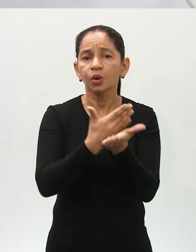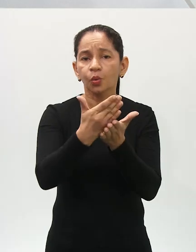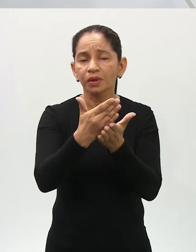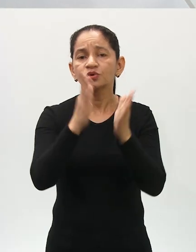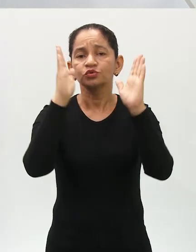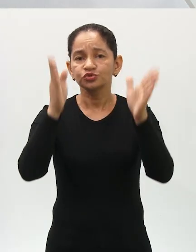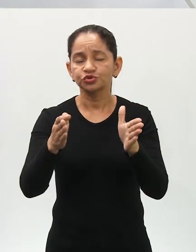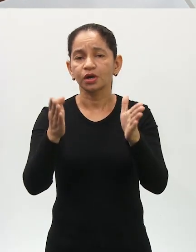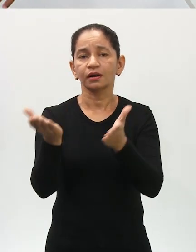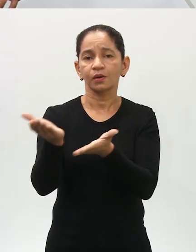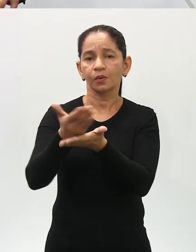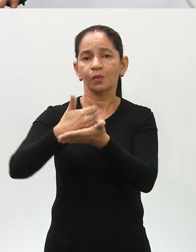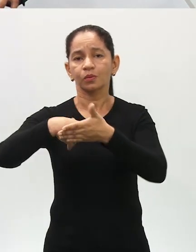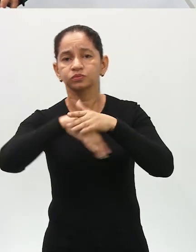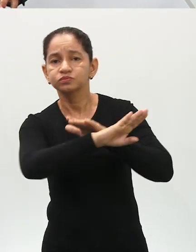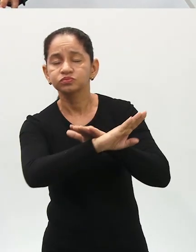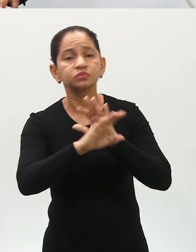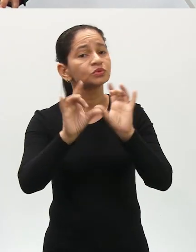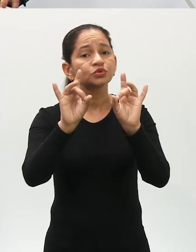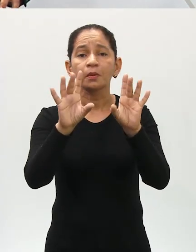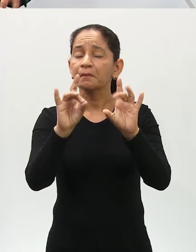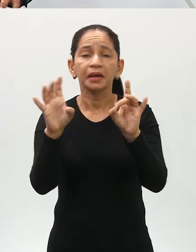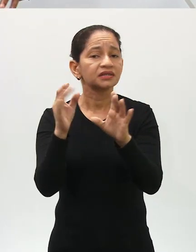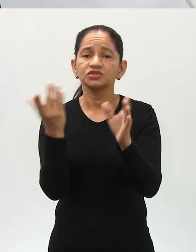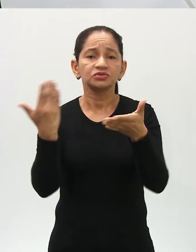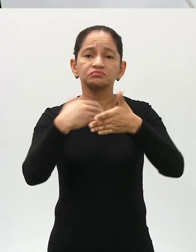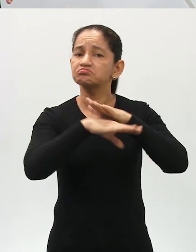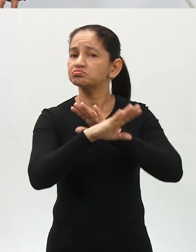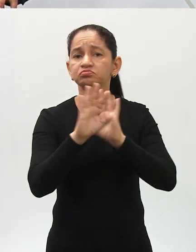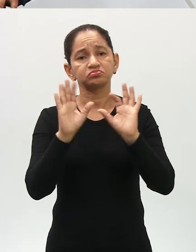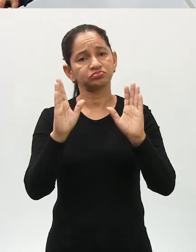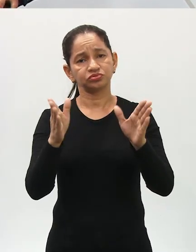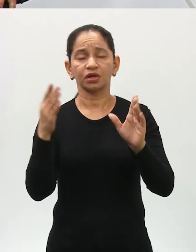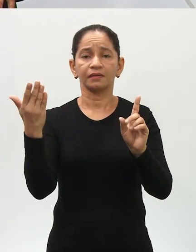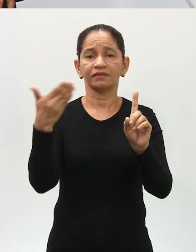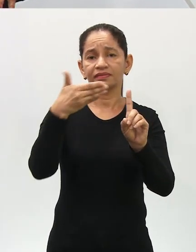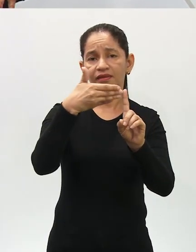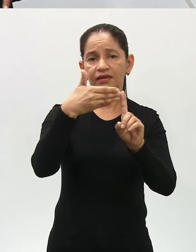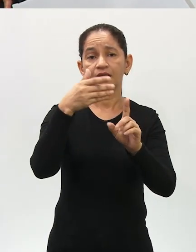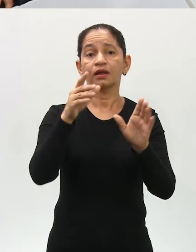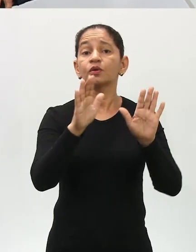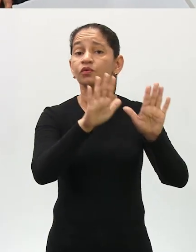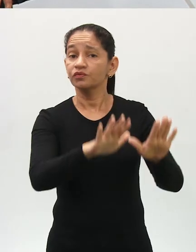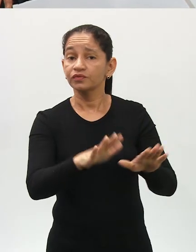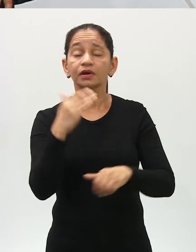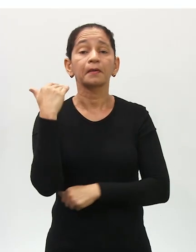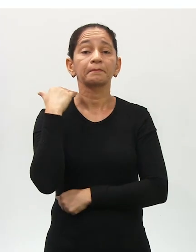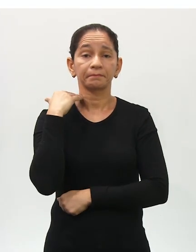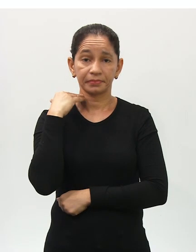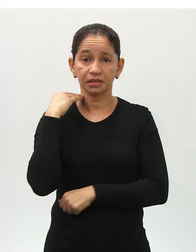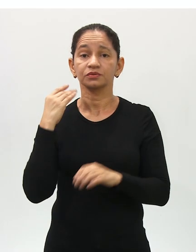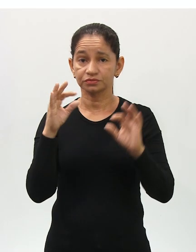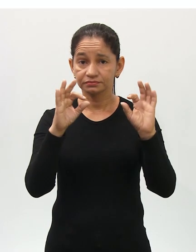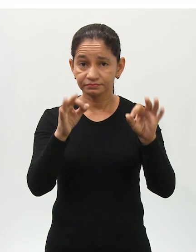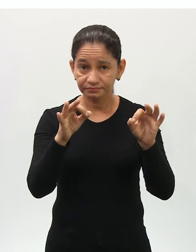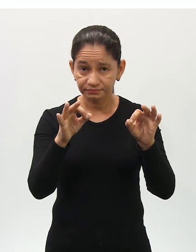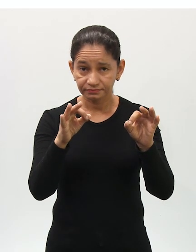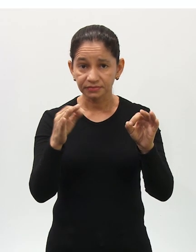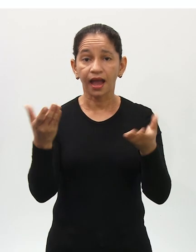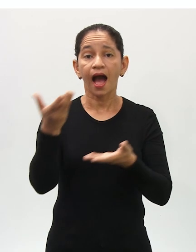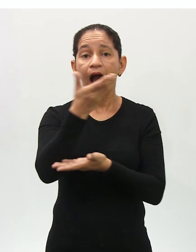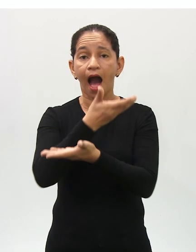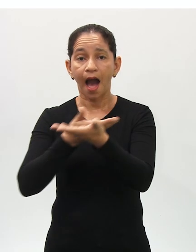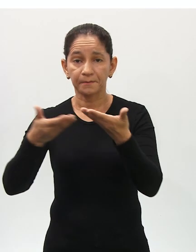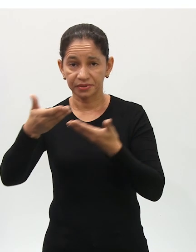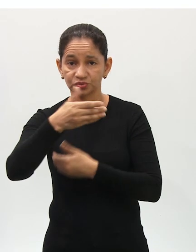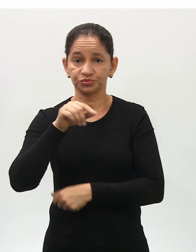nas extra-orçamentárias o governo é apenas um mero depositário, tá? Temporariamente essas receitas permanecem com ele. Então, como eu disse,